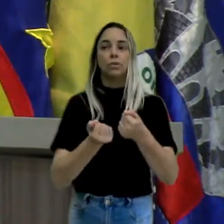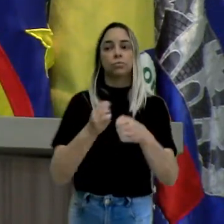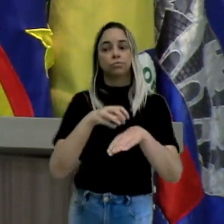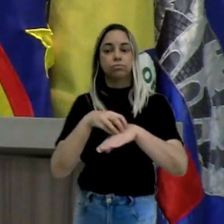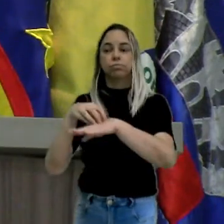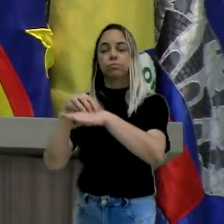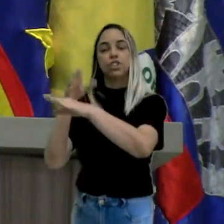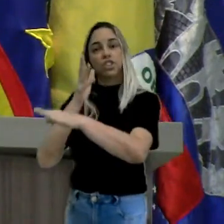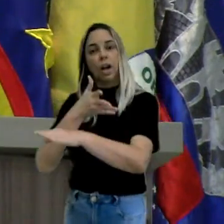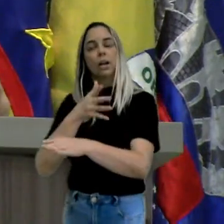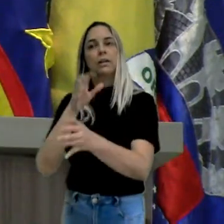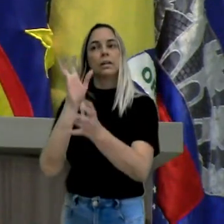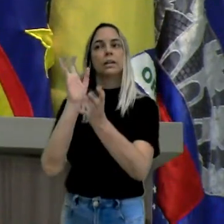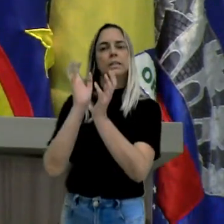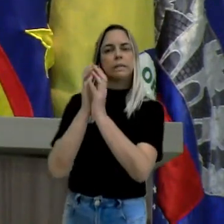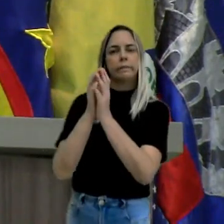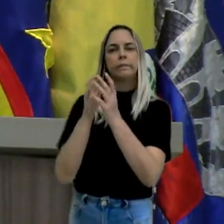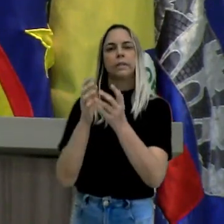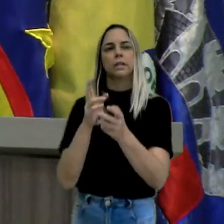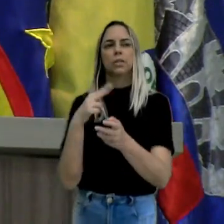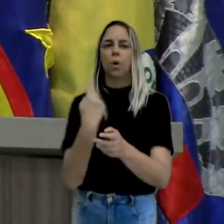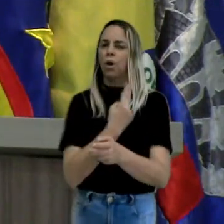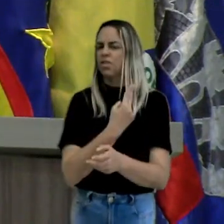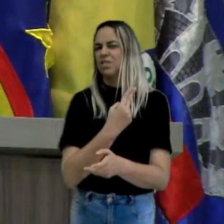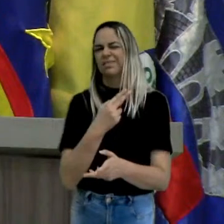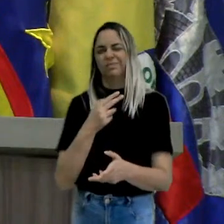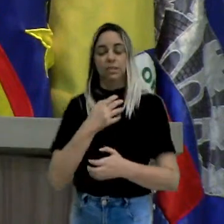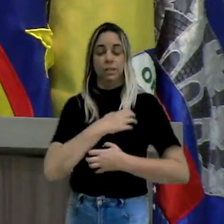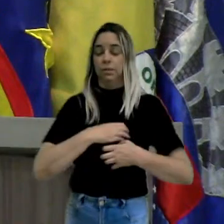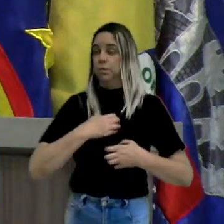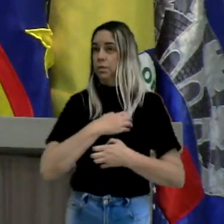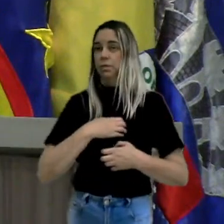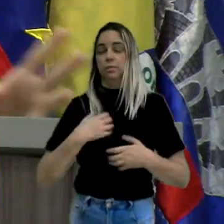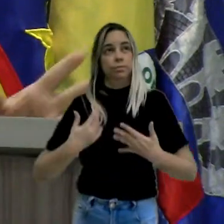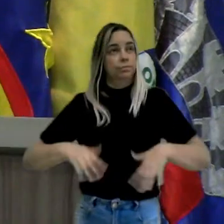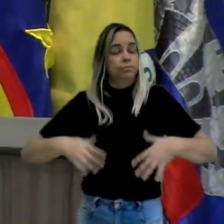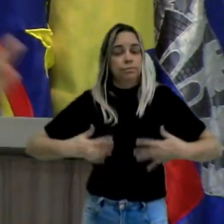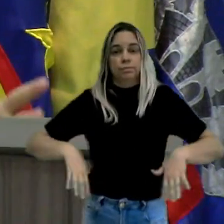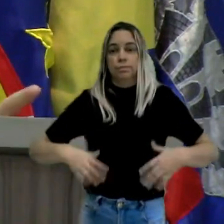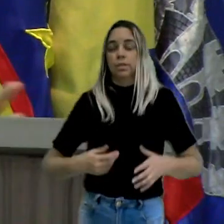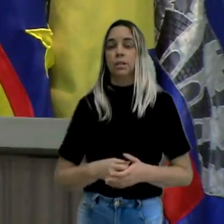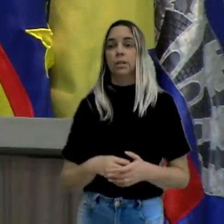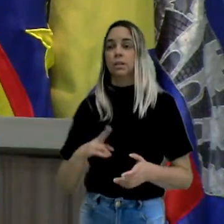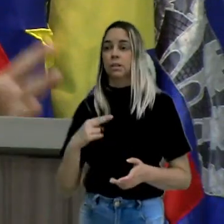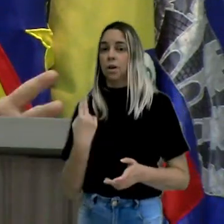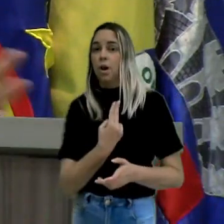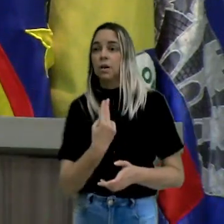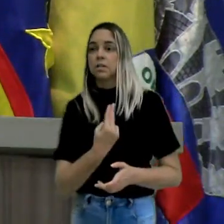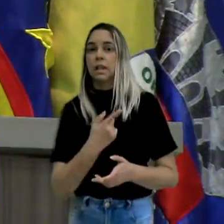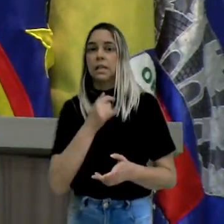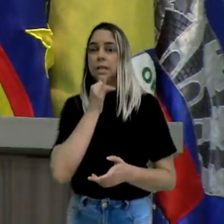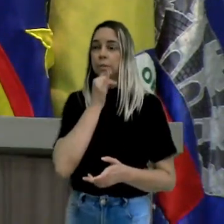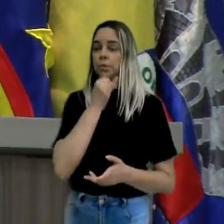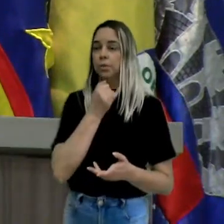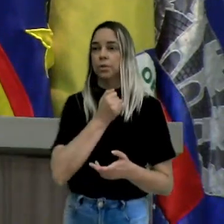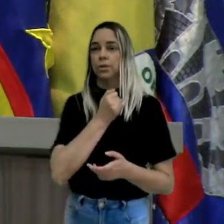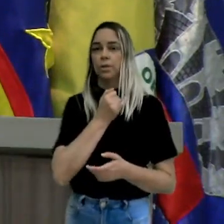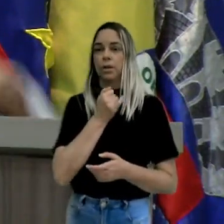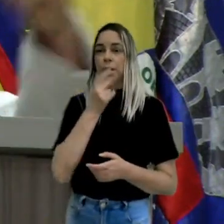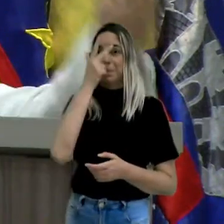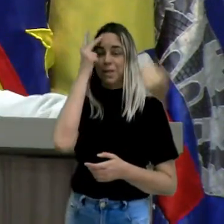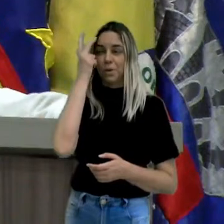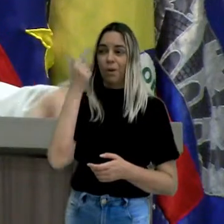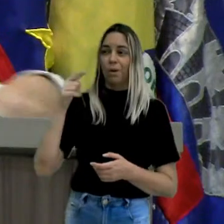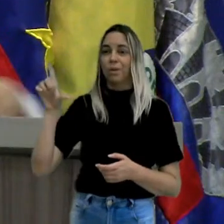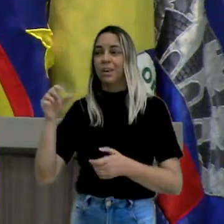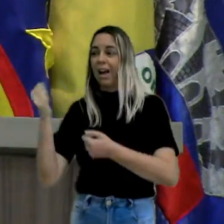essa semana mesmo a gente está na maior agonia. Muitas vezes a gente tem que se desdobrar em dois, porque não tem... Um carro só não dá e a